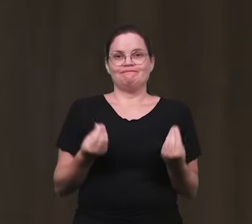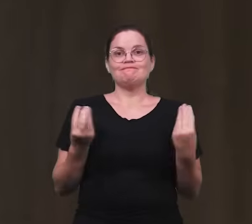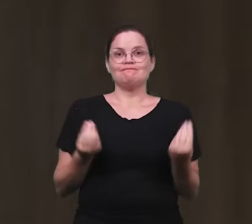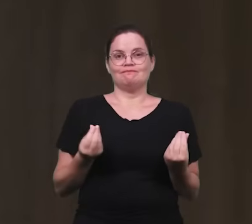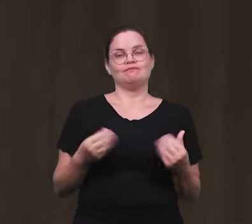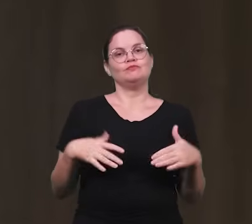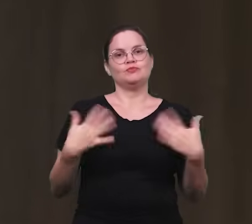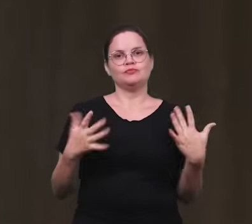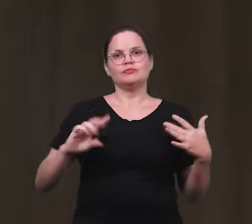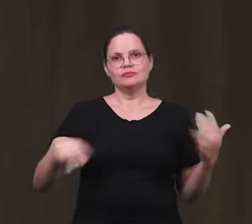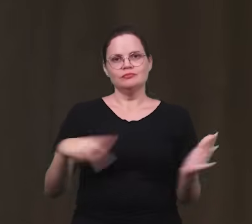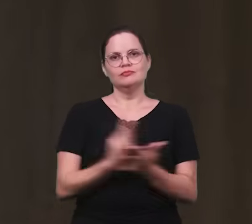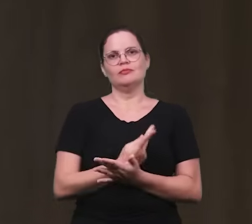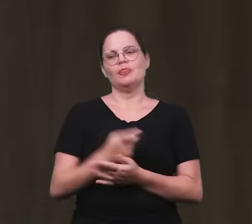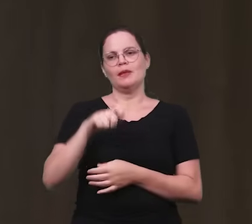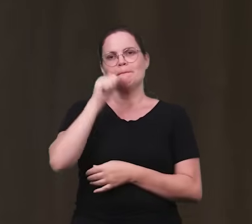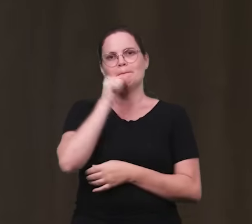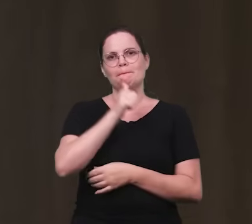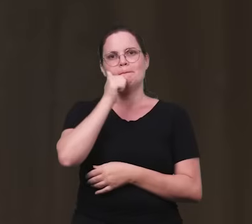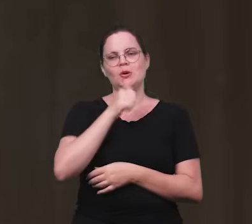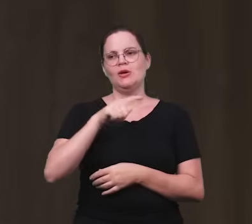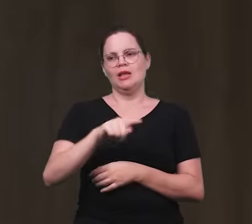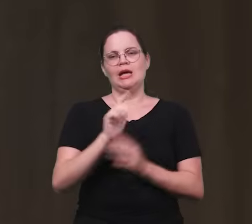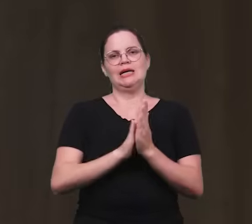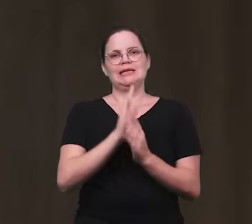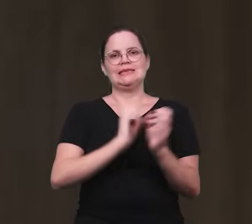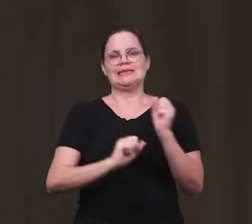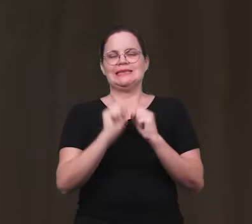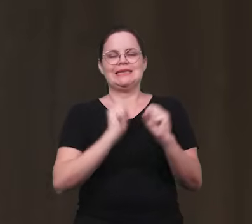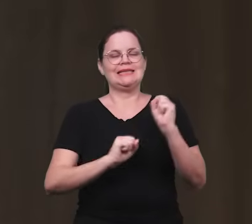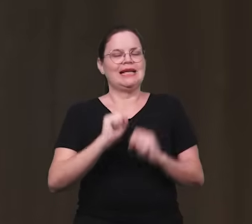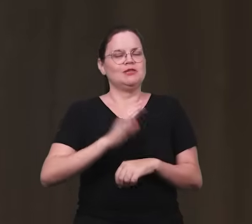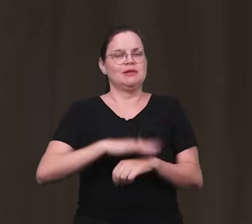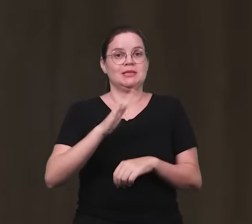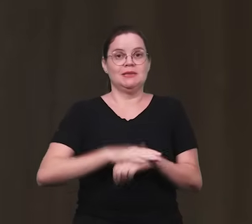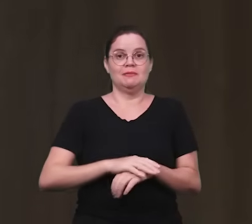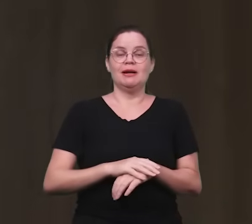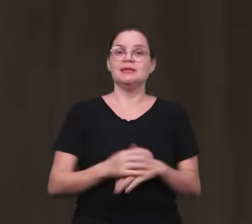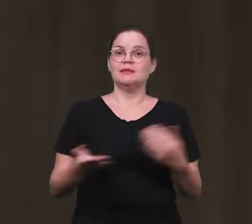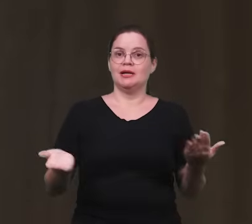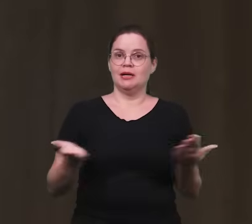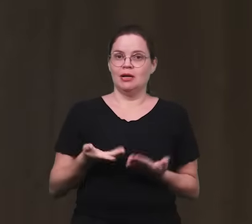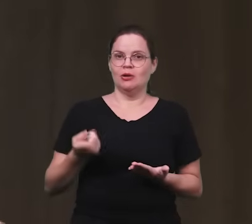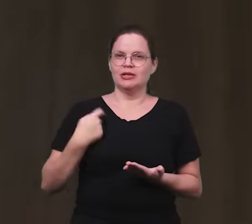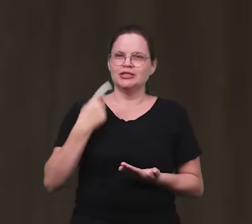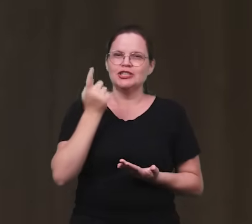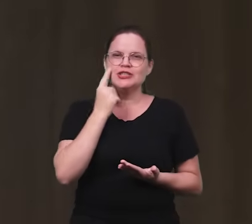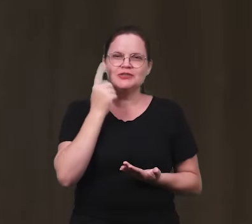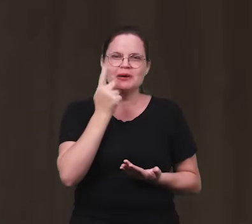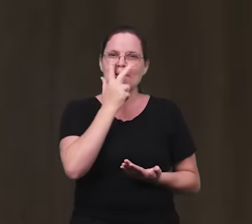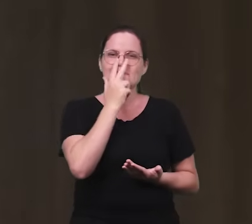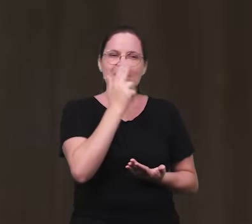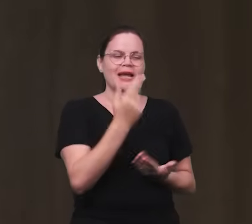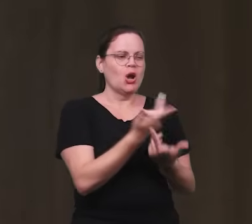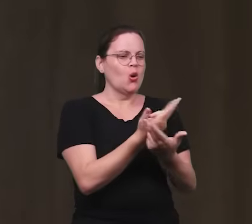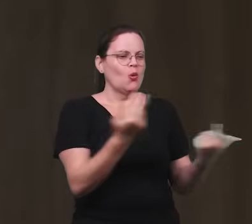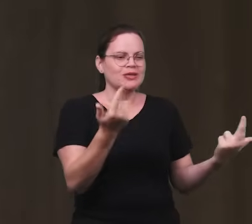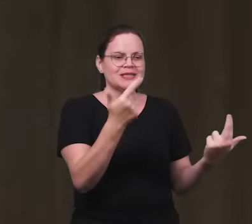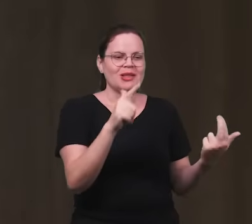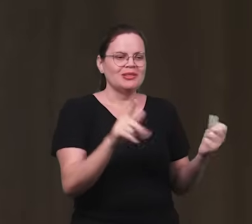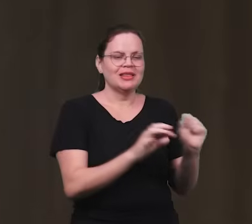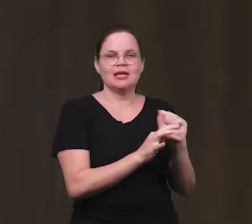acomete muitas mulheres mesmo esse estado de ansiedade. E nos nossos dias em que há tantas incertezas, né, Cris? Como você falou, dias